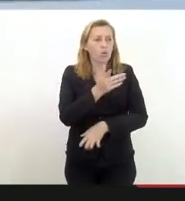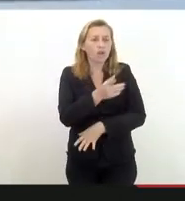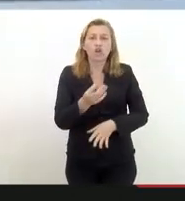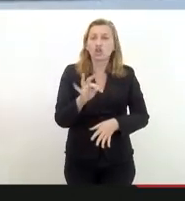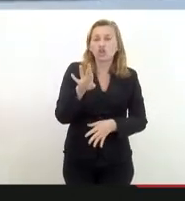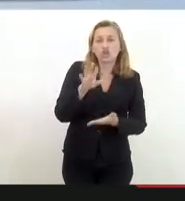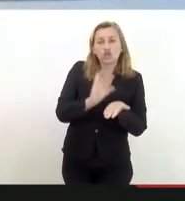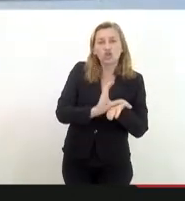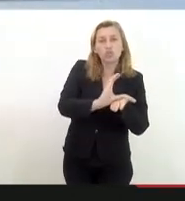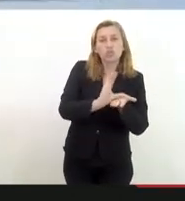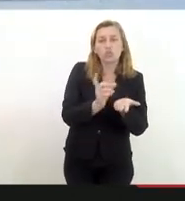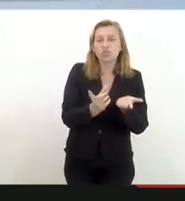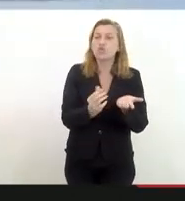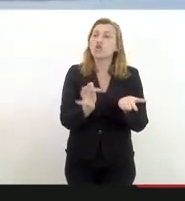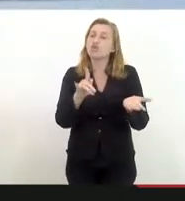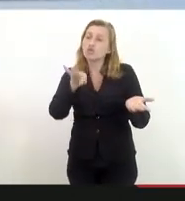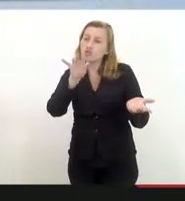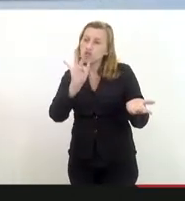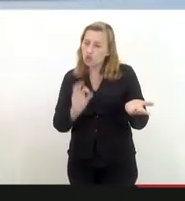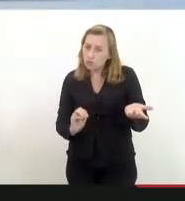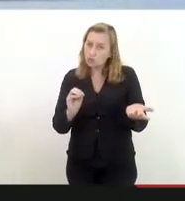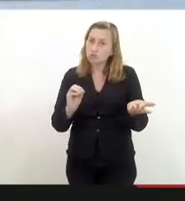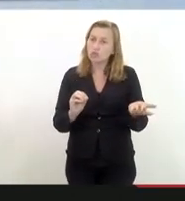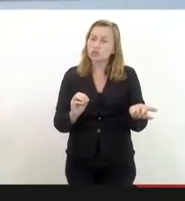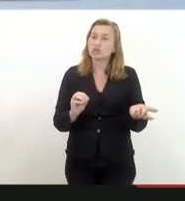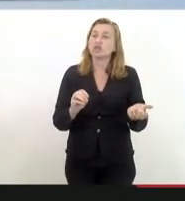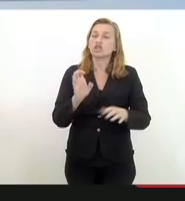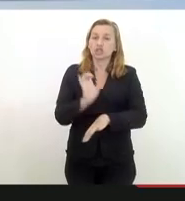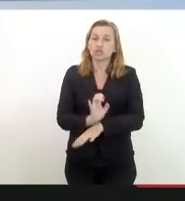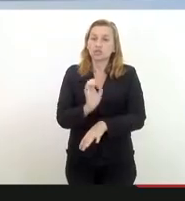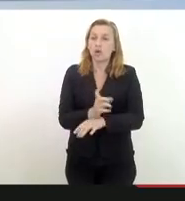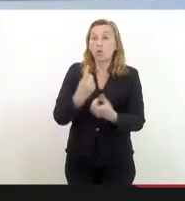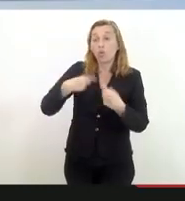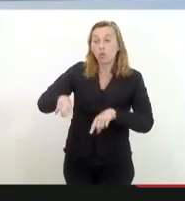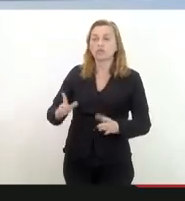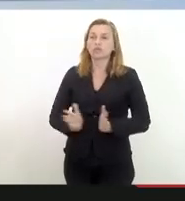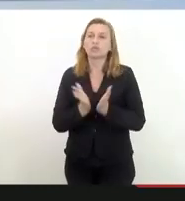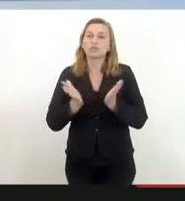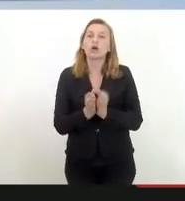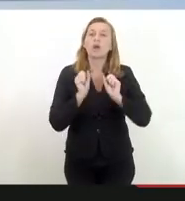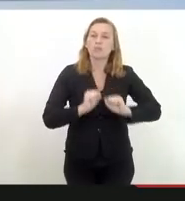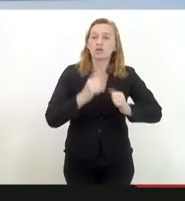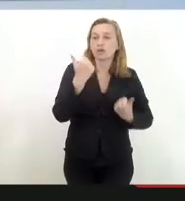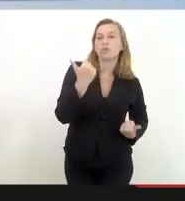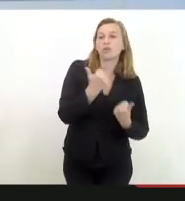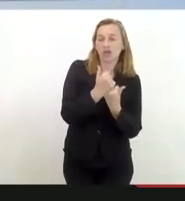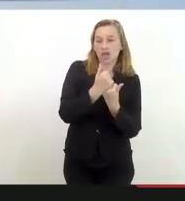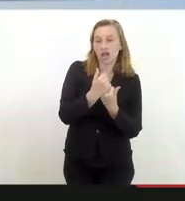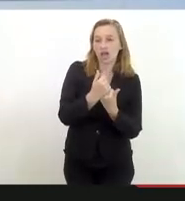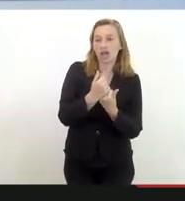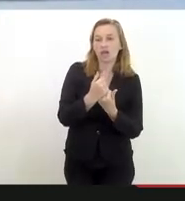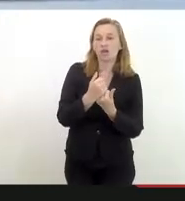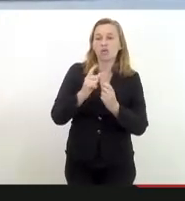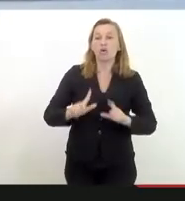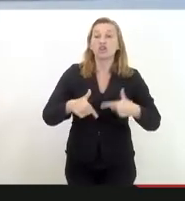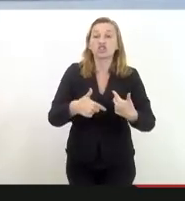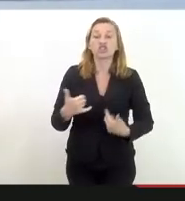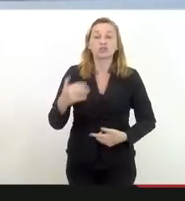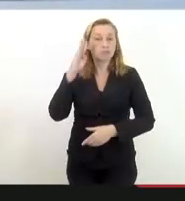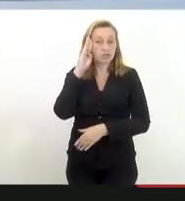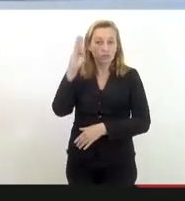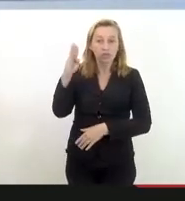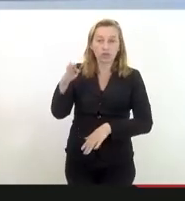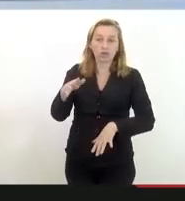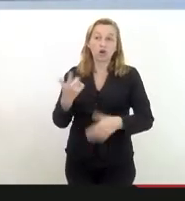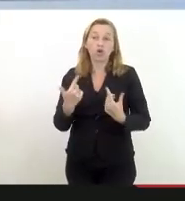Fundo Estadual de Combate à Pobreza possa apoiar ações fundamentais em relação à tuberculose, é